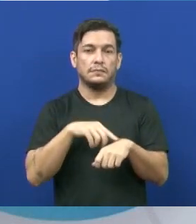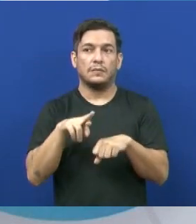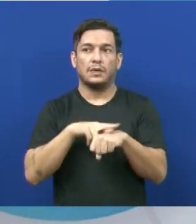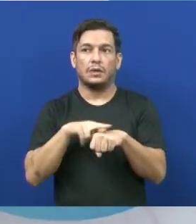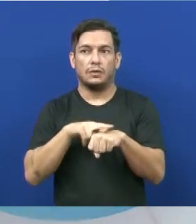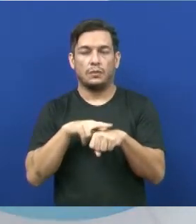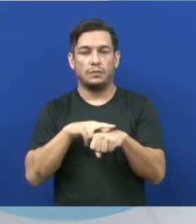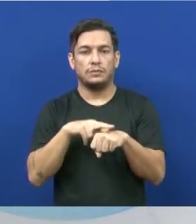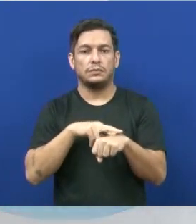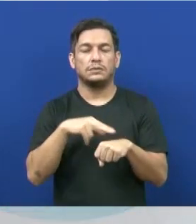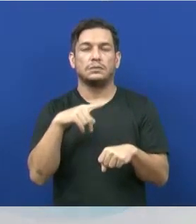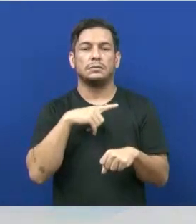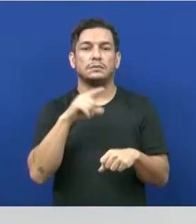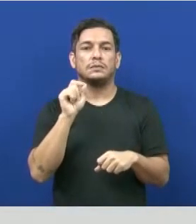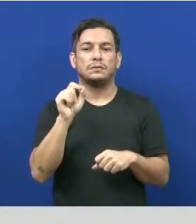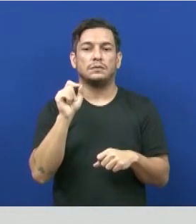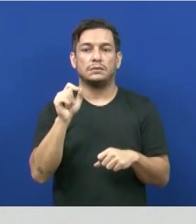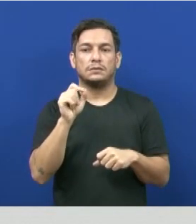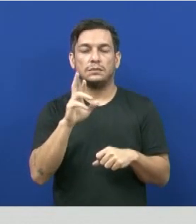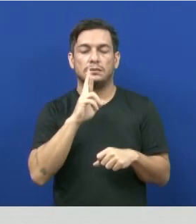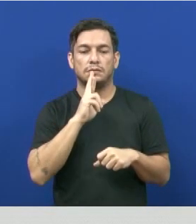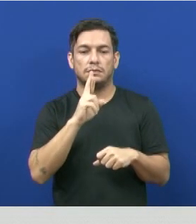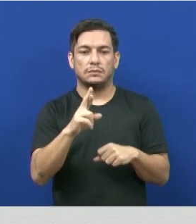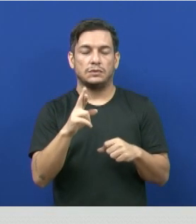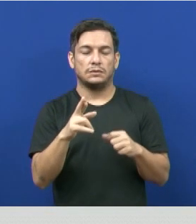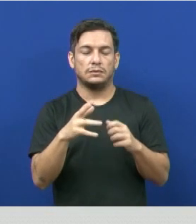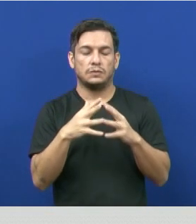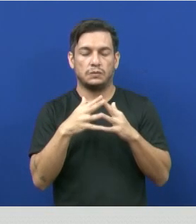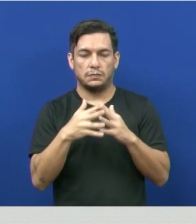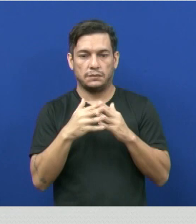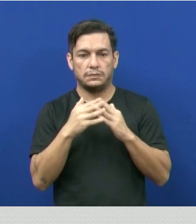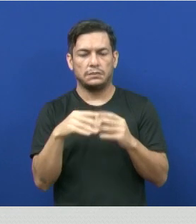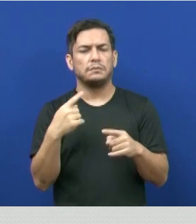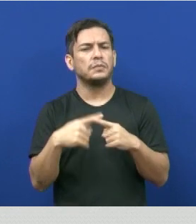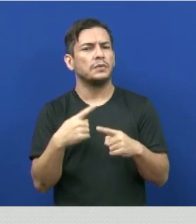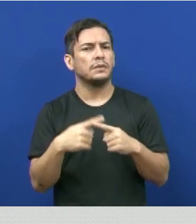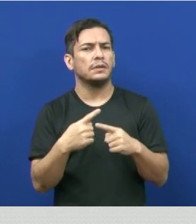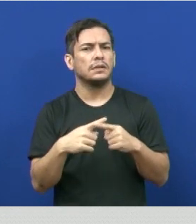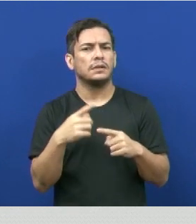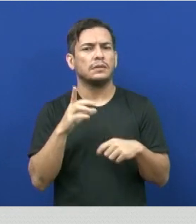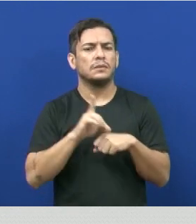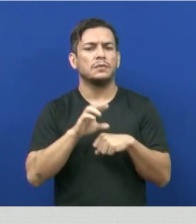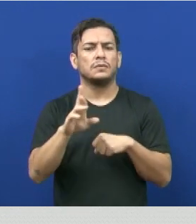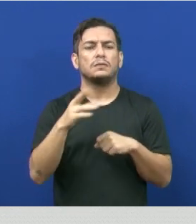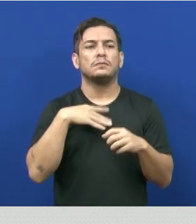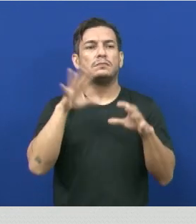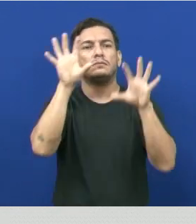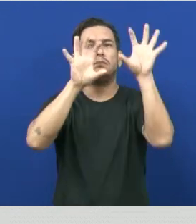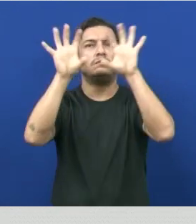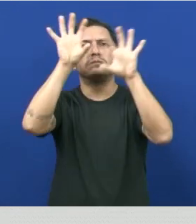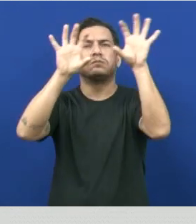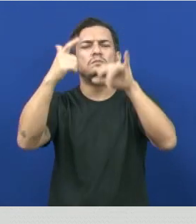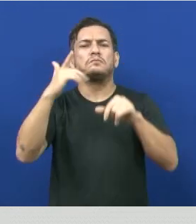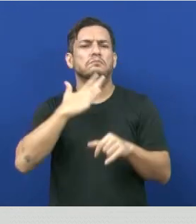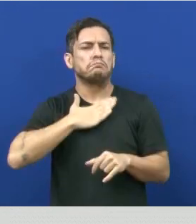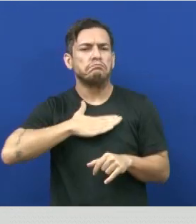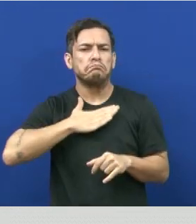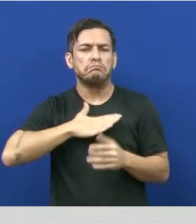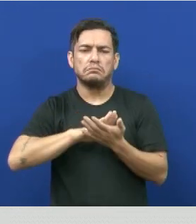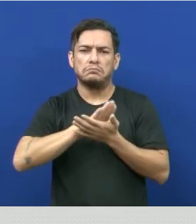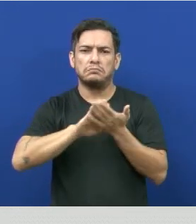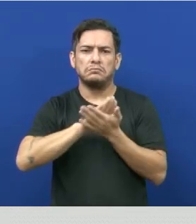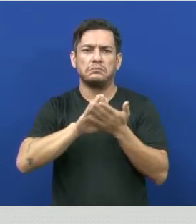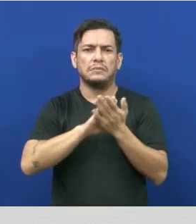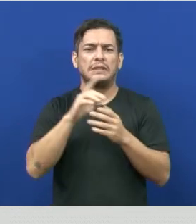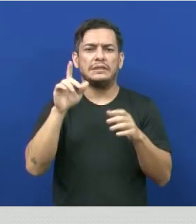parte roxa nós temos a resposta desse desse conflito porque será seu doutor que as nuvens não tem sossego e